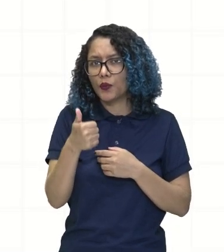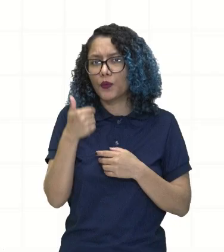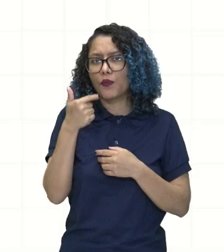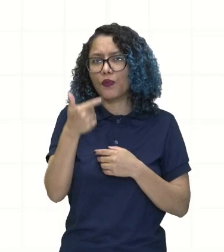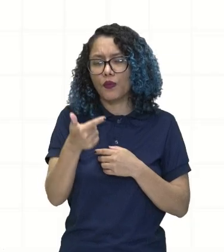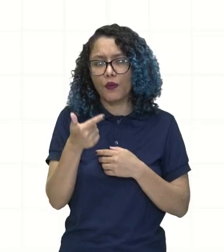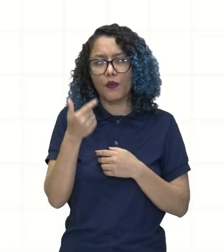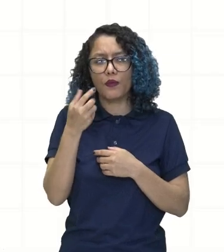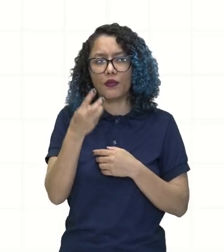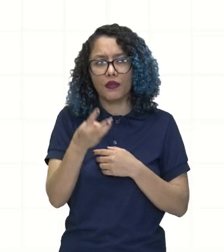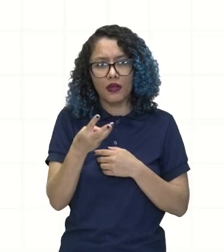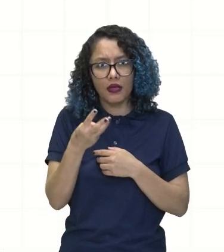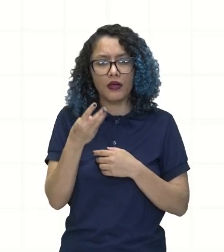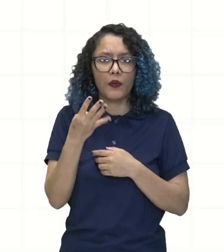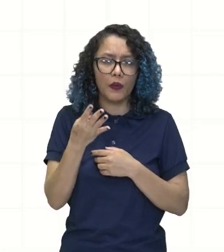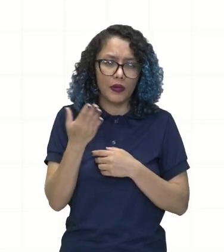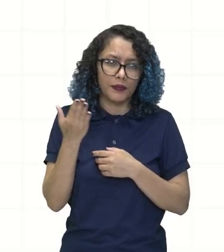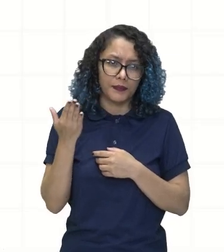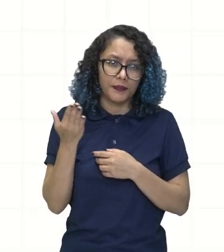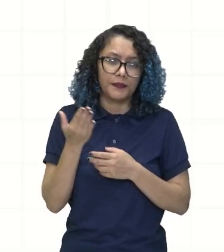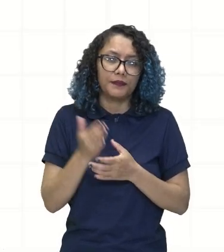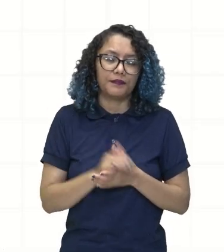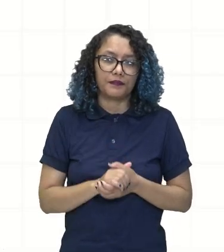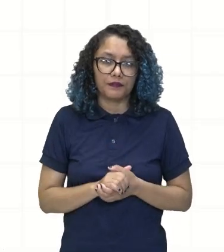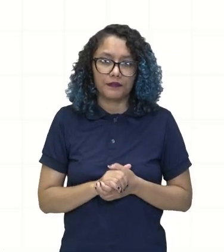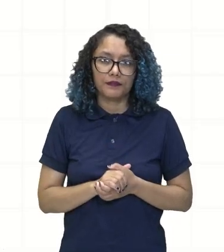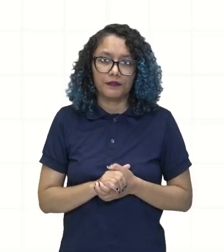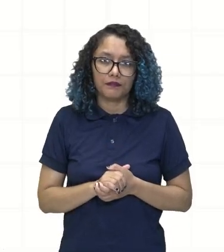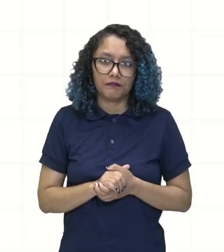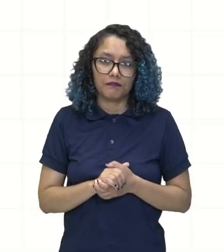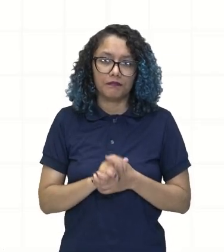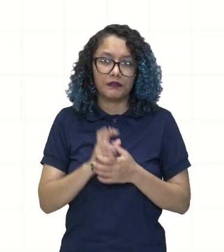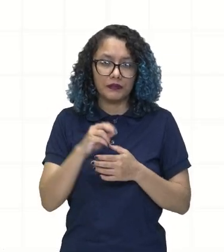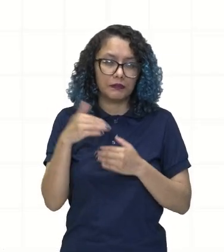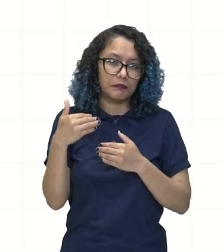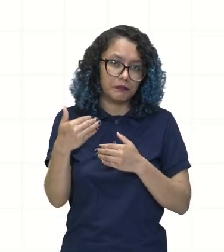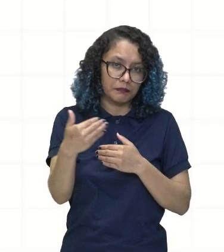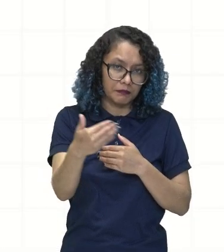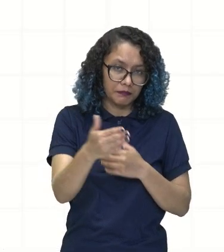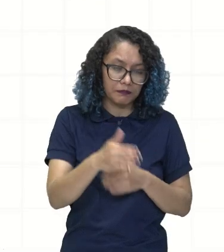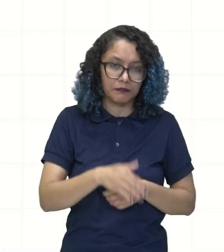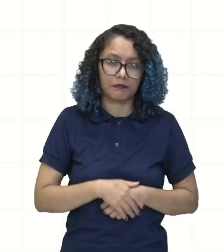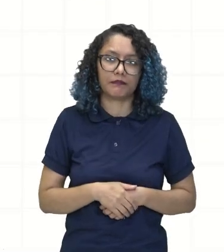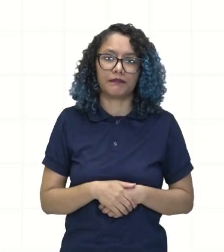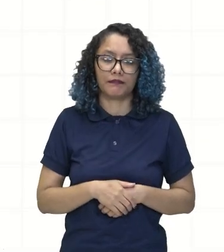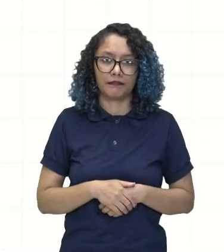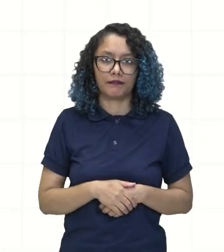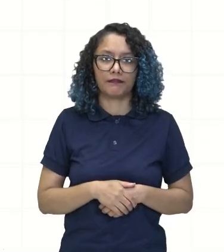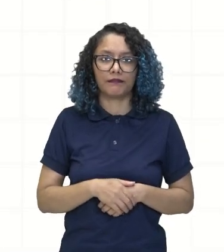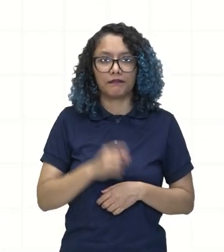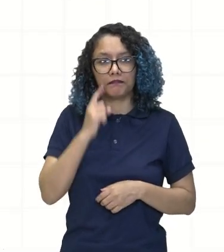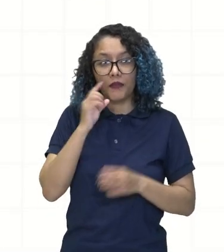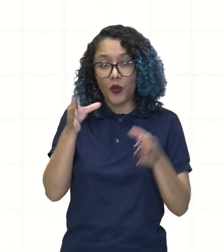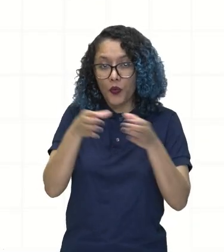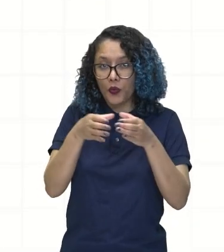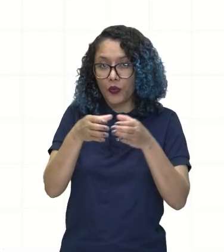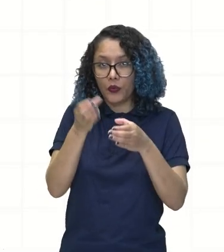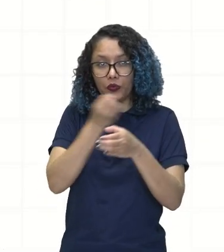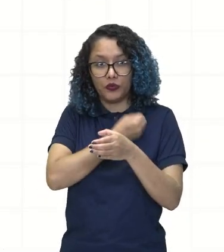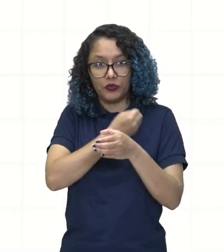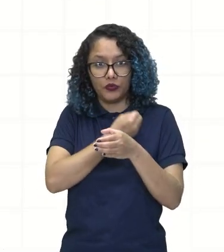2, 3, 4, 5 e assim por diante. Esse daqui são os